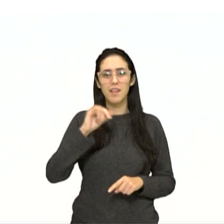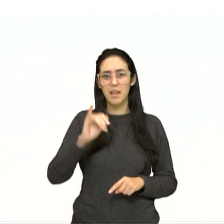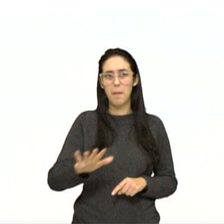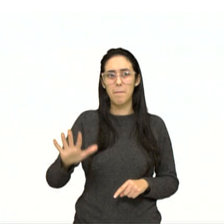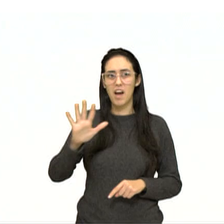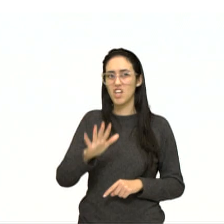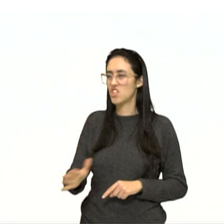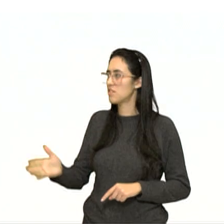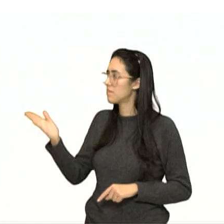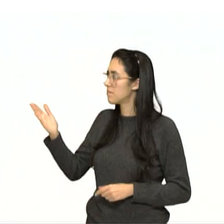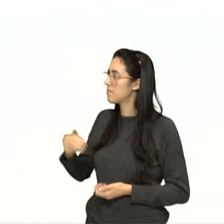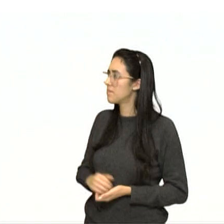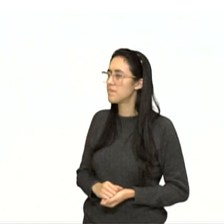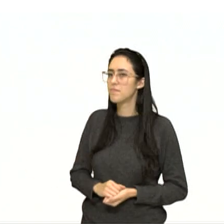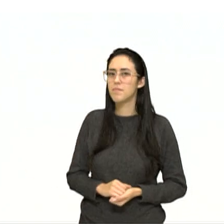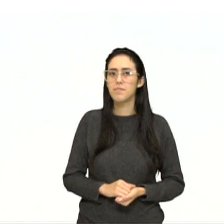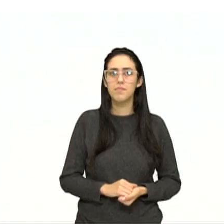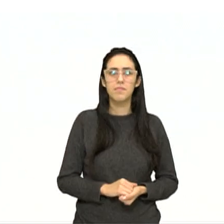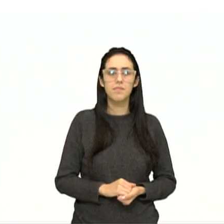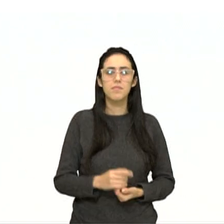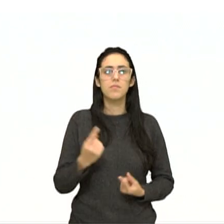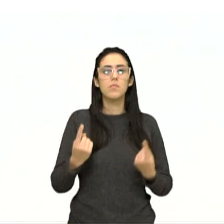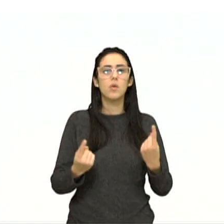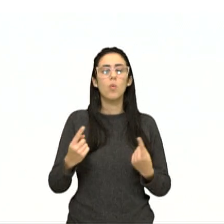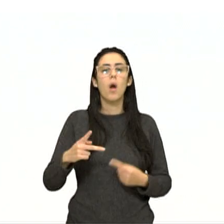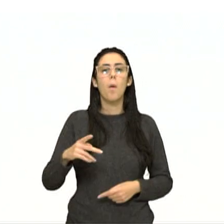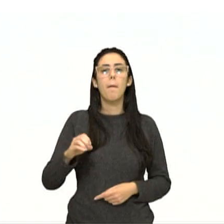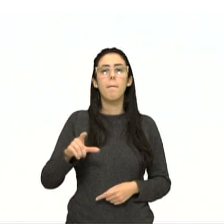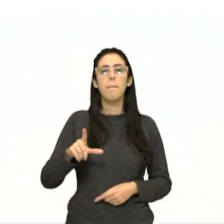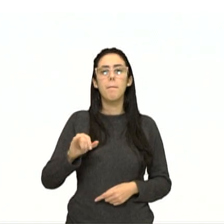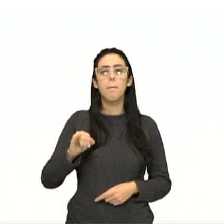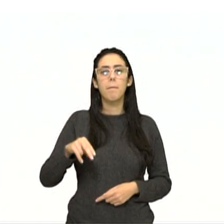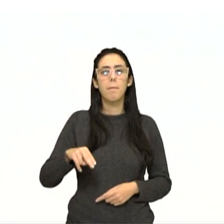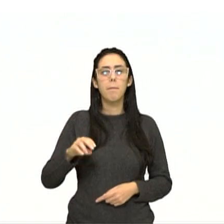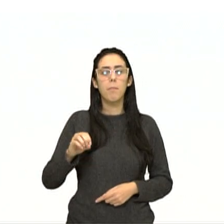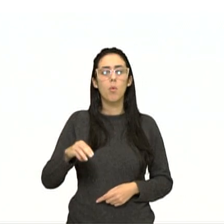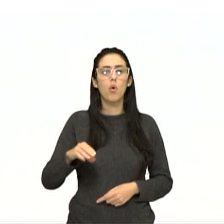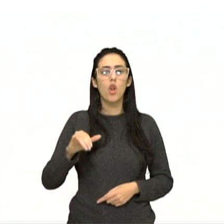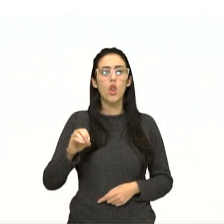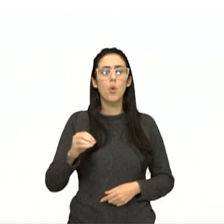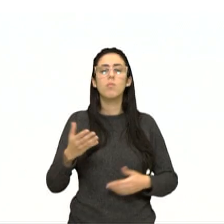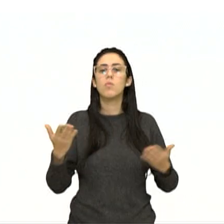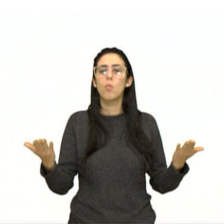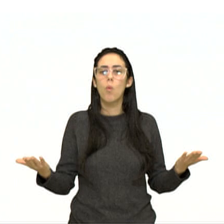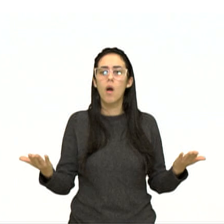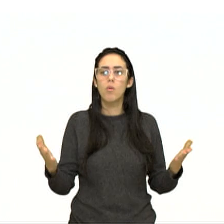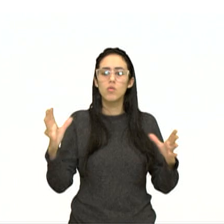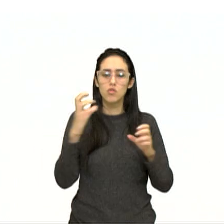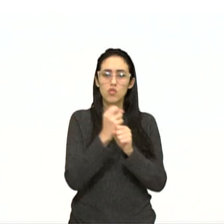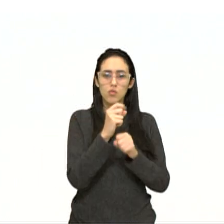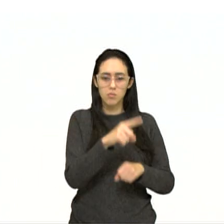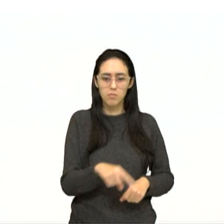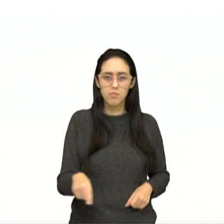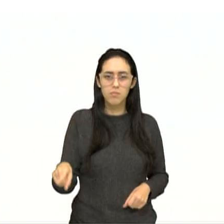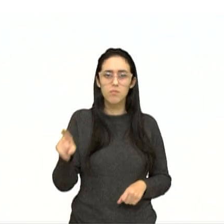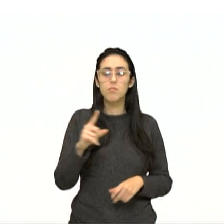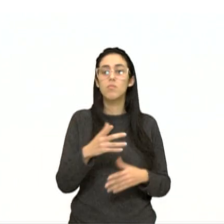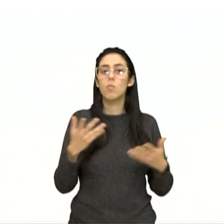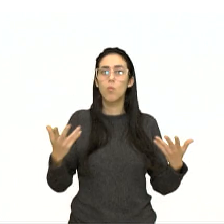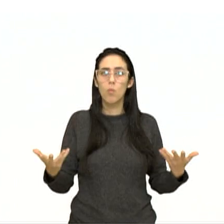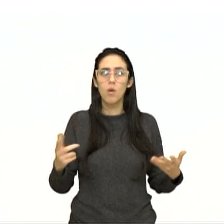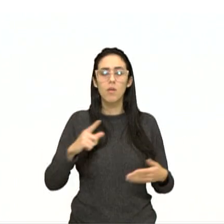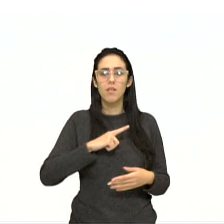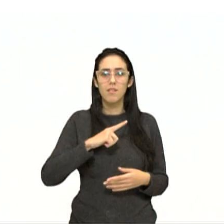seguir. Qual é o polinômio, que representa o perímetro desse pentágono? Já sabe o que é perímetro. As